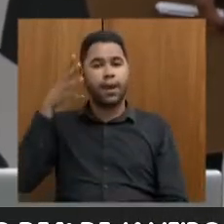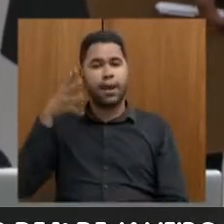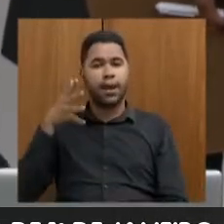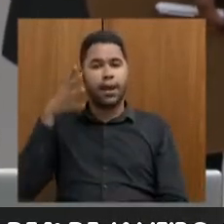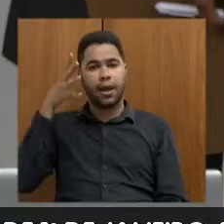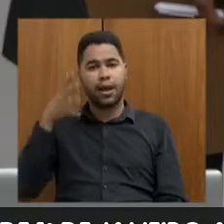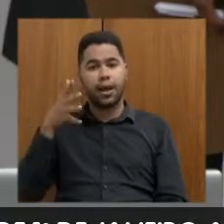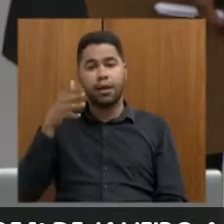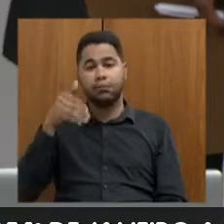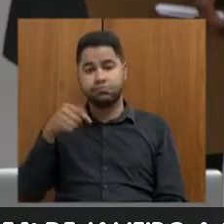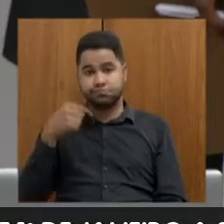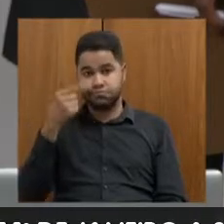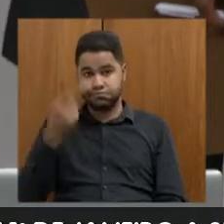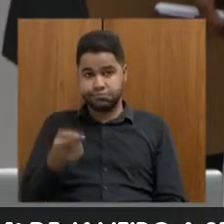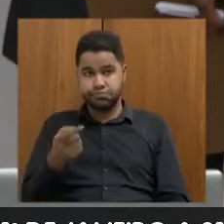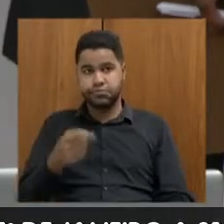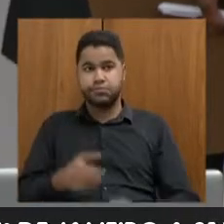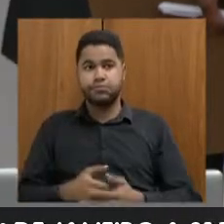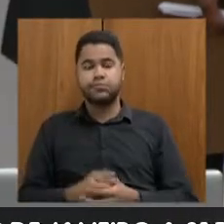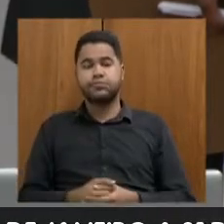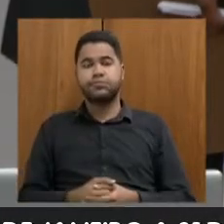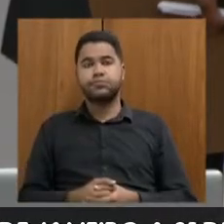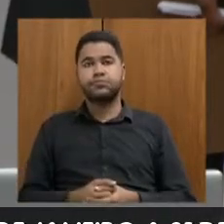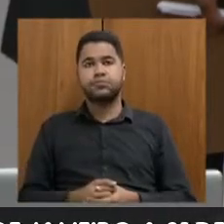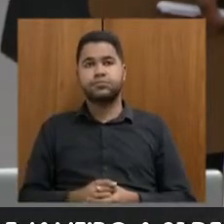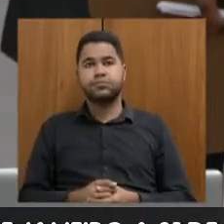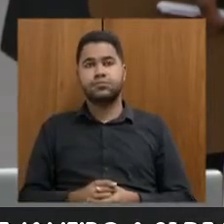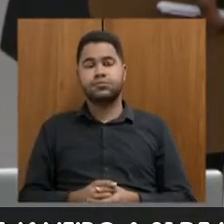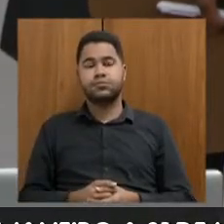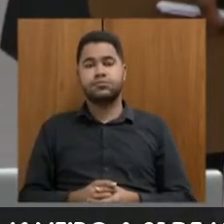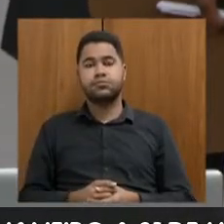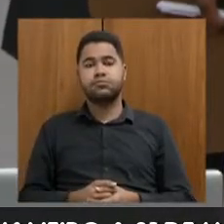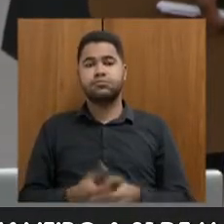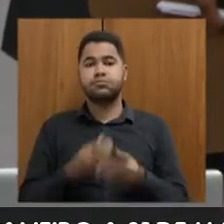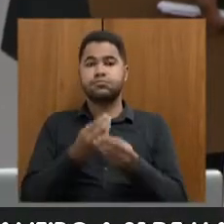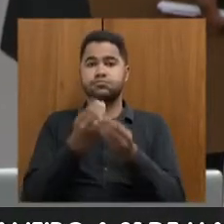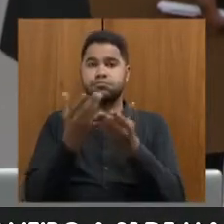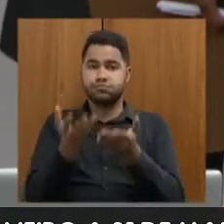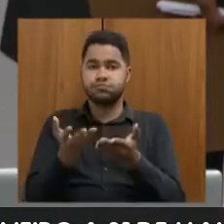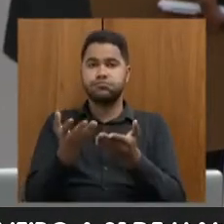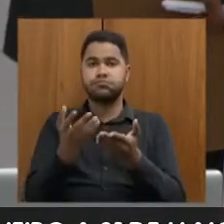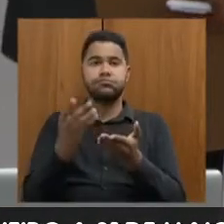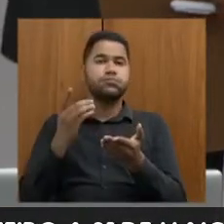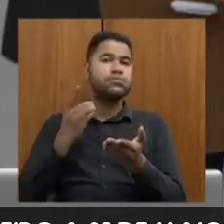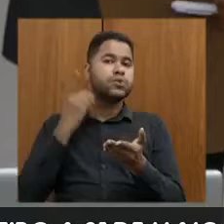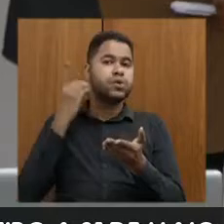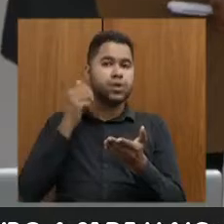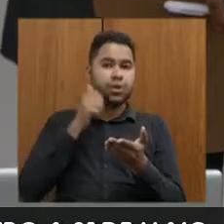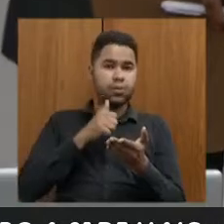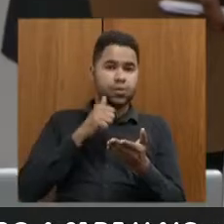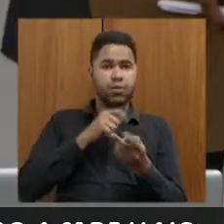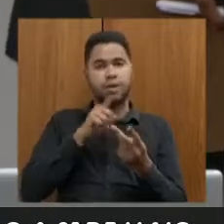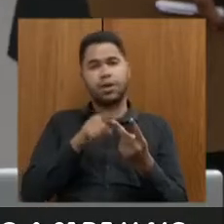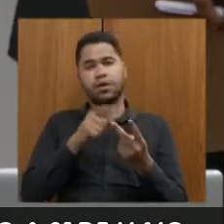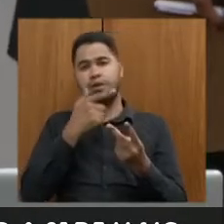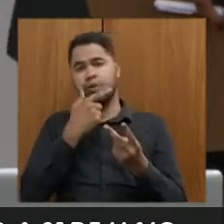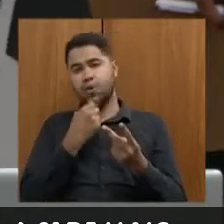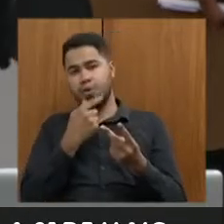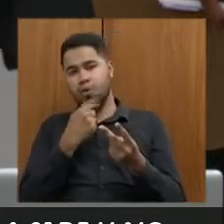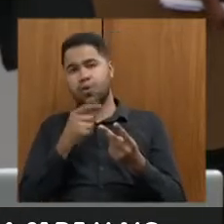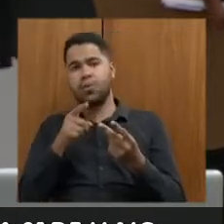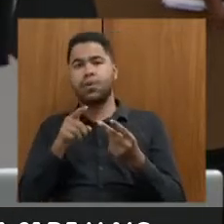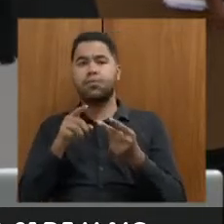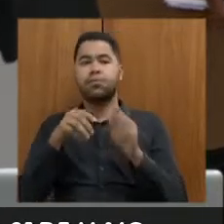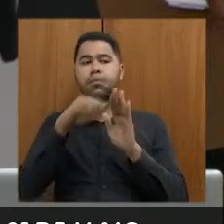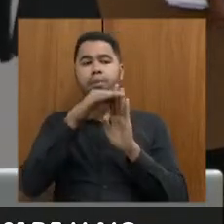na sequência não será concedida a palavra as deputadas e aos deputados os termos da